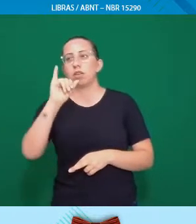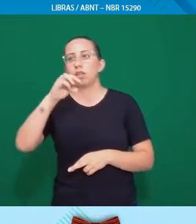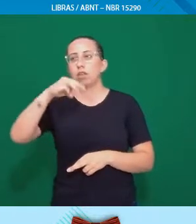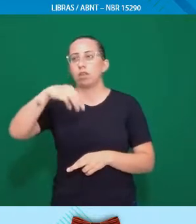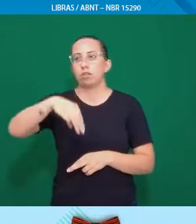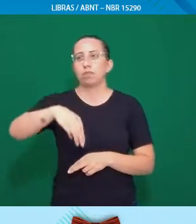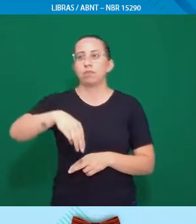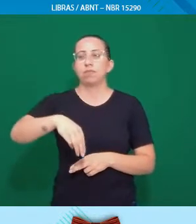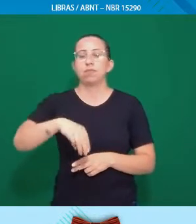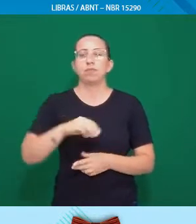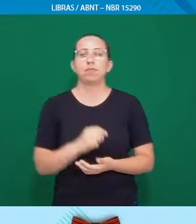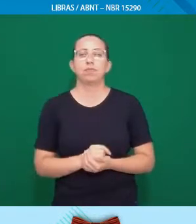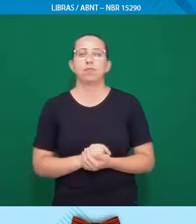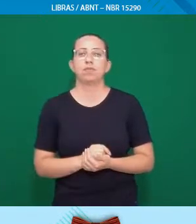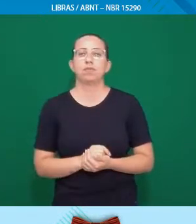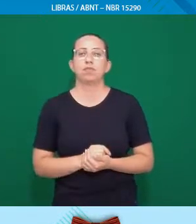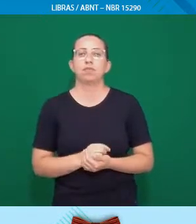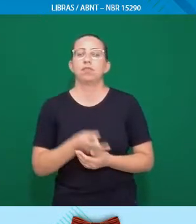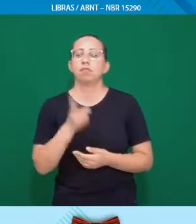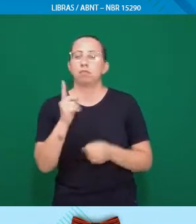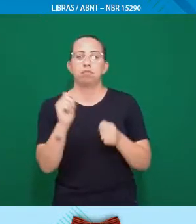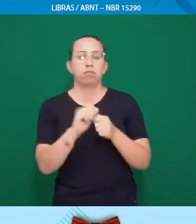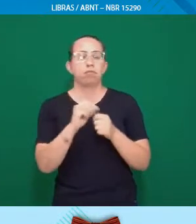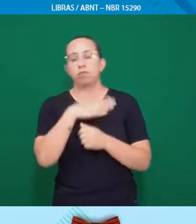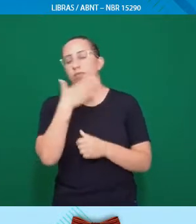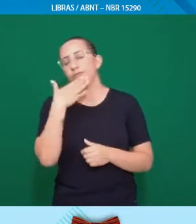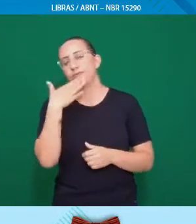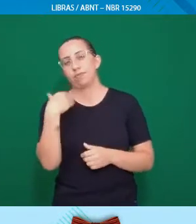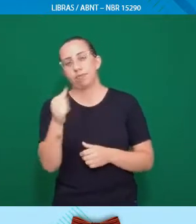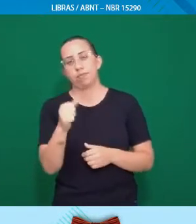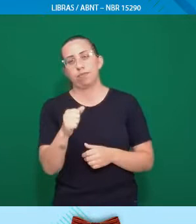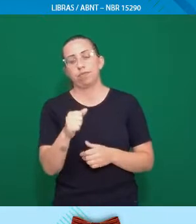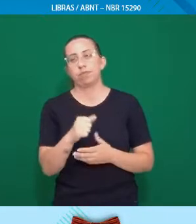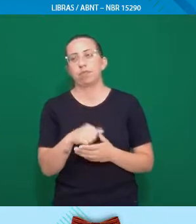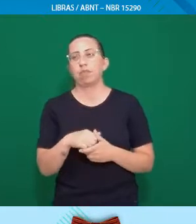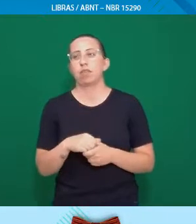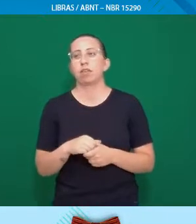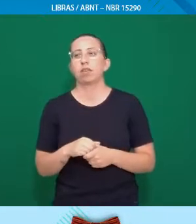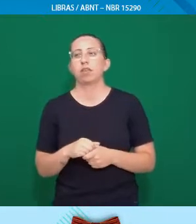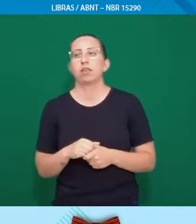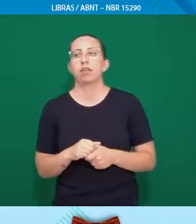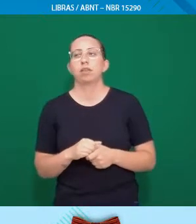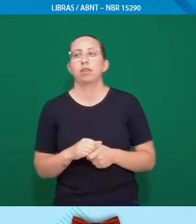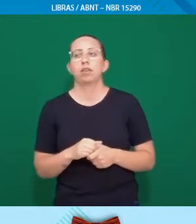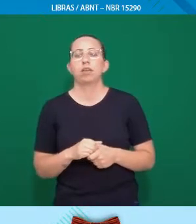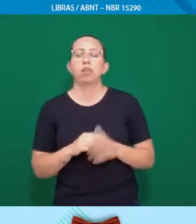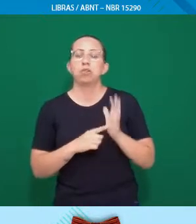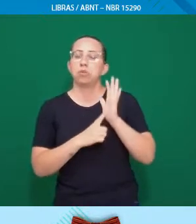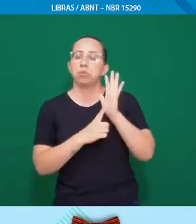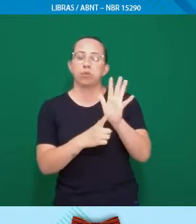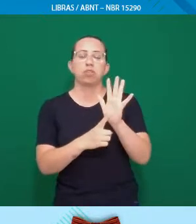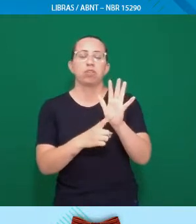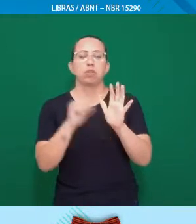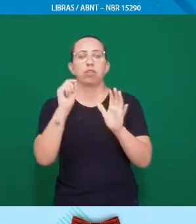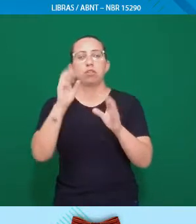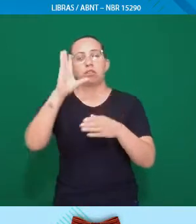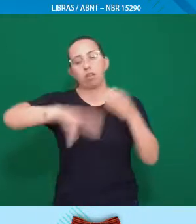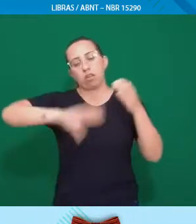das quase da sua Fundação vem mantendo e dando assim aquilo